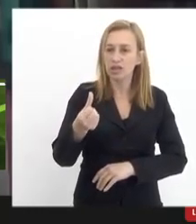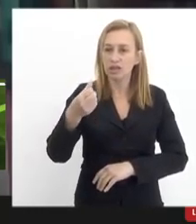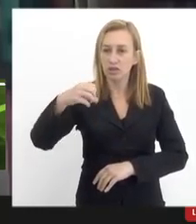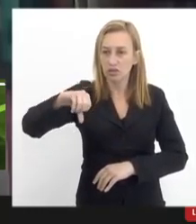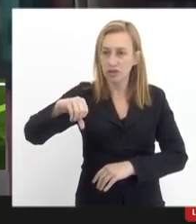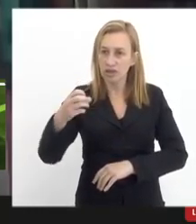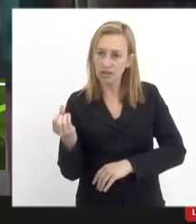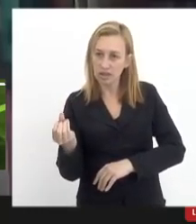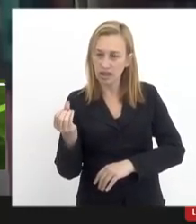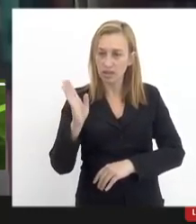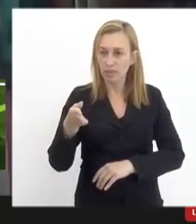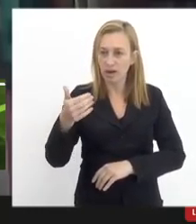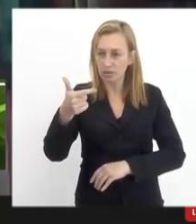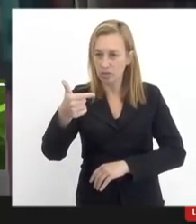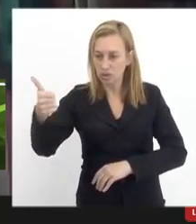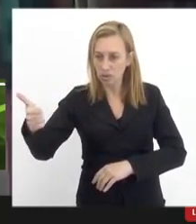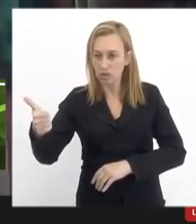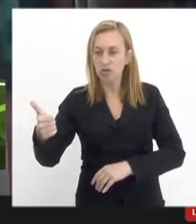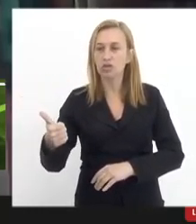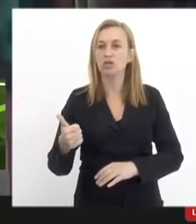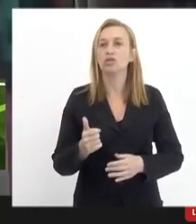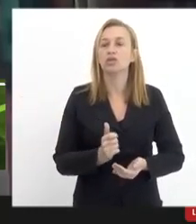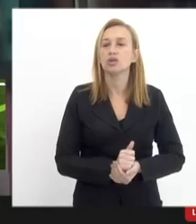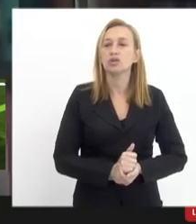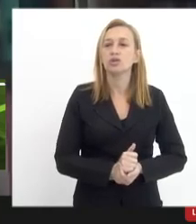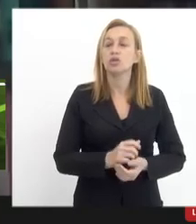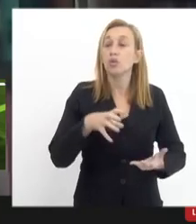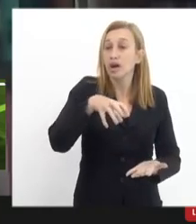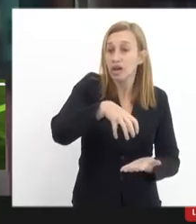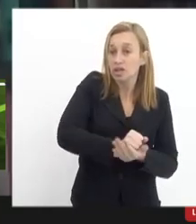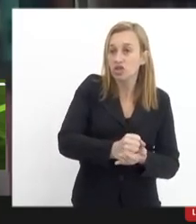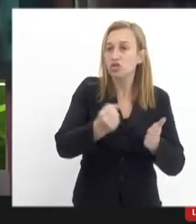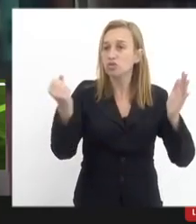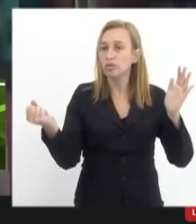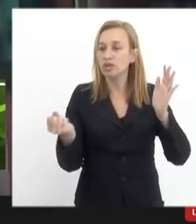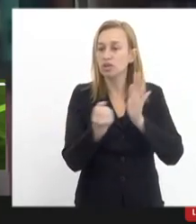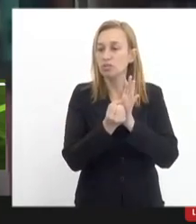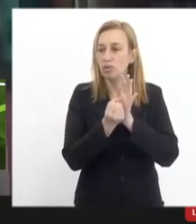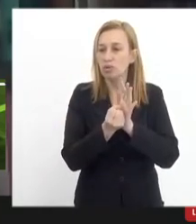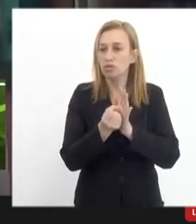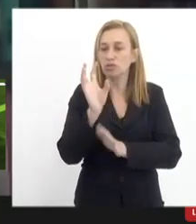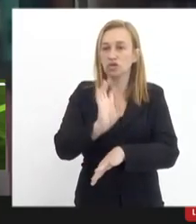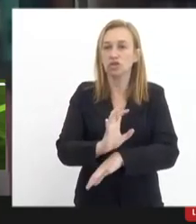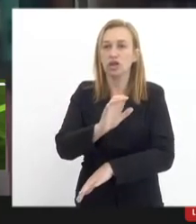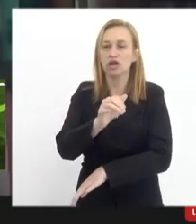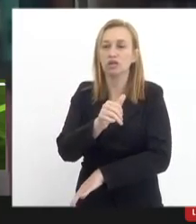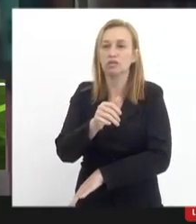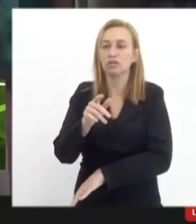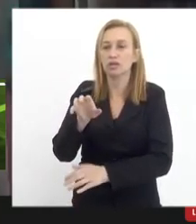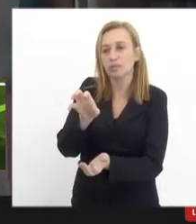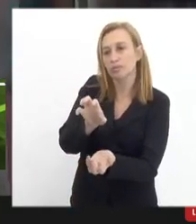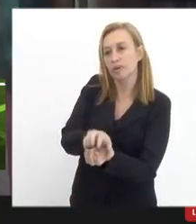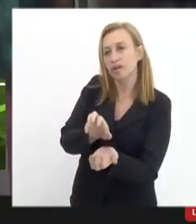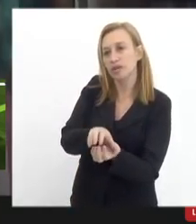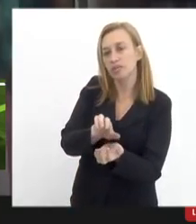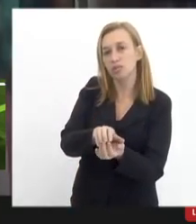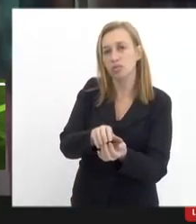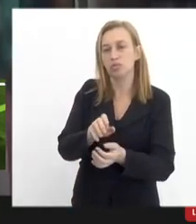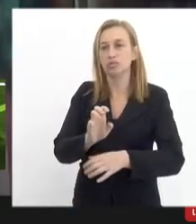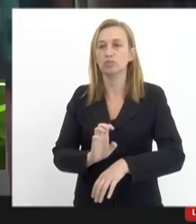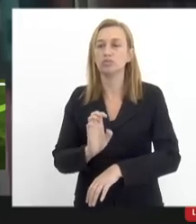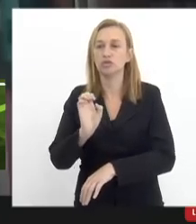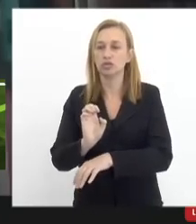12.196/2002, que institui o registro do patrimônio vivo do Estado de Pernambuco. E